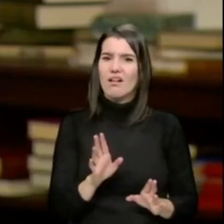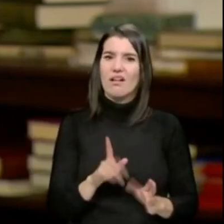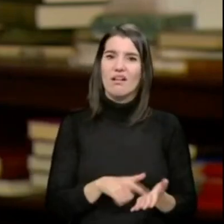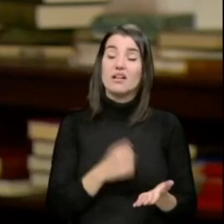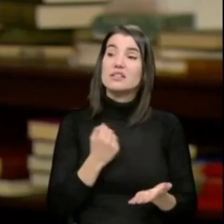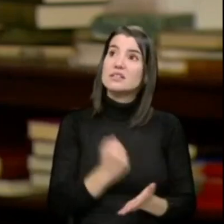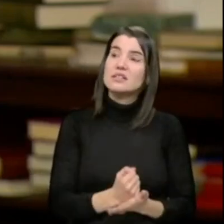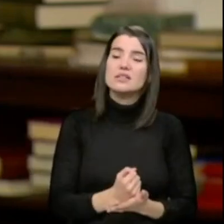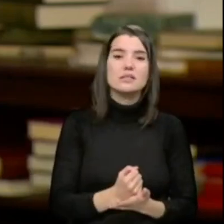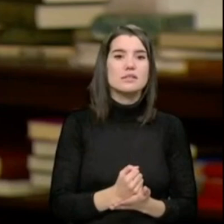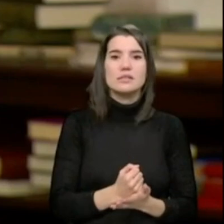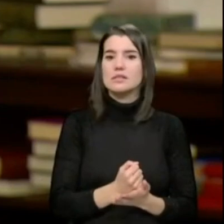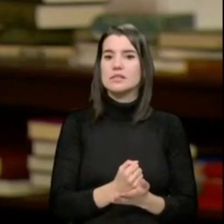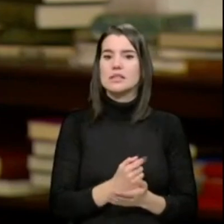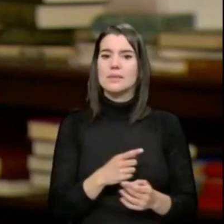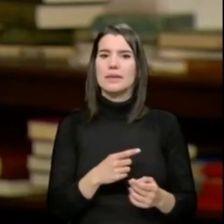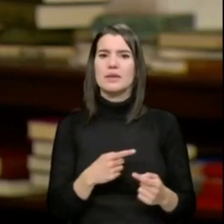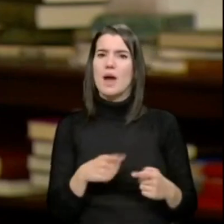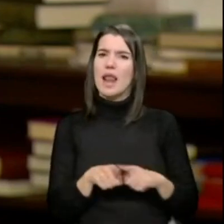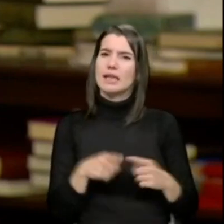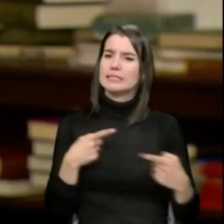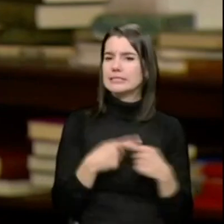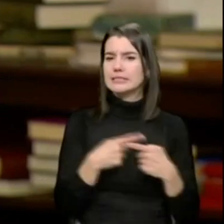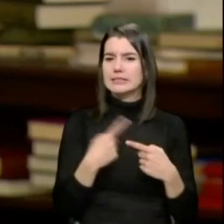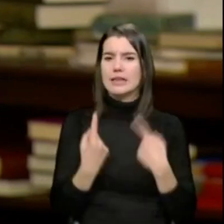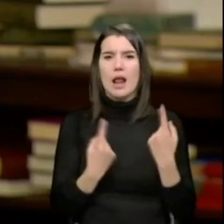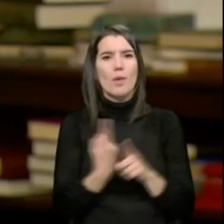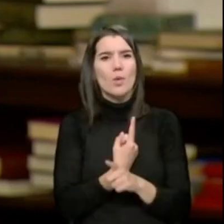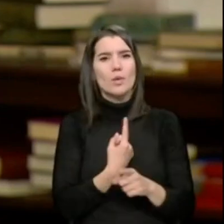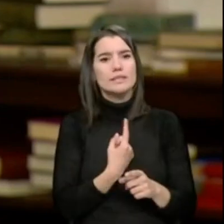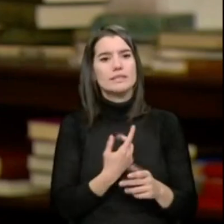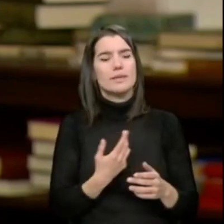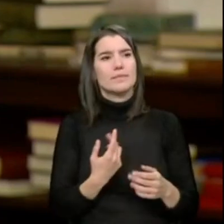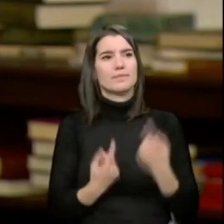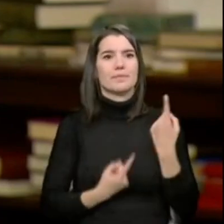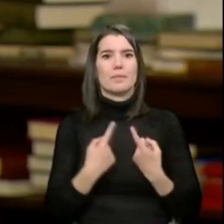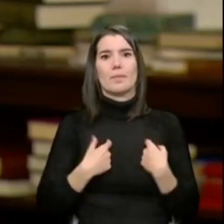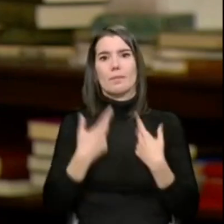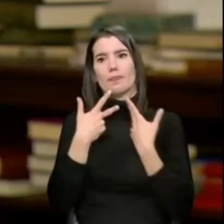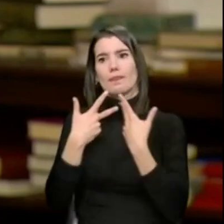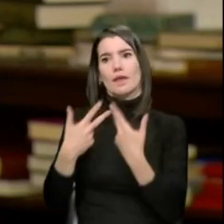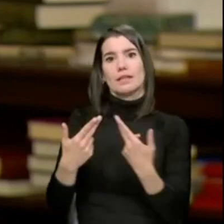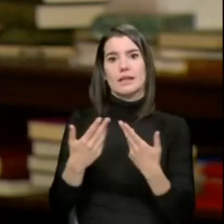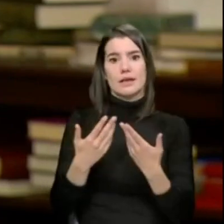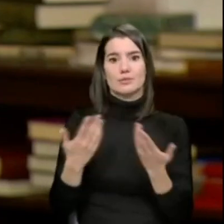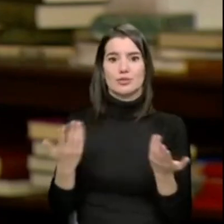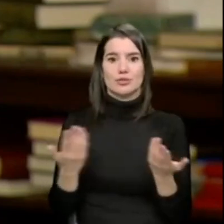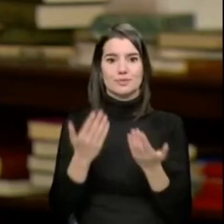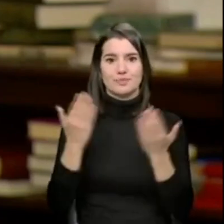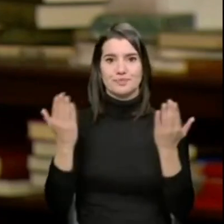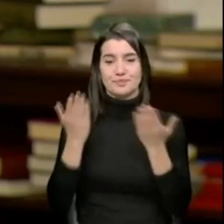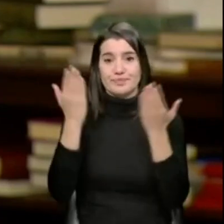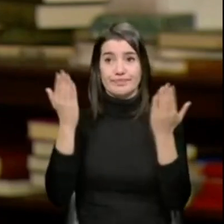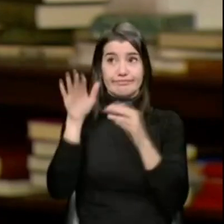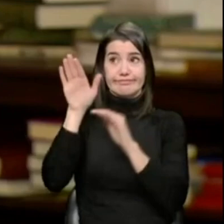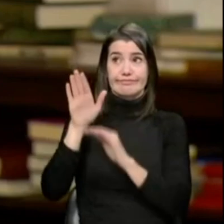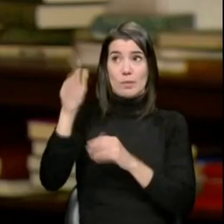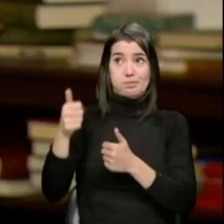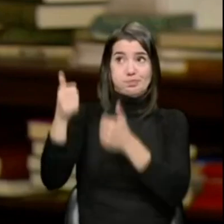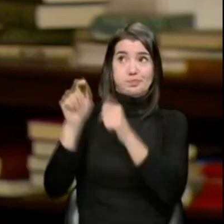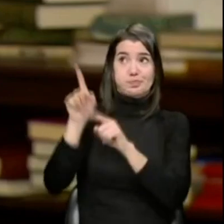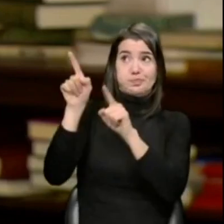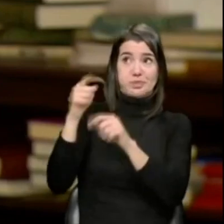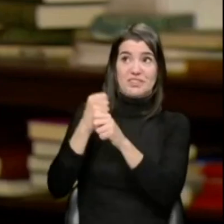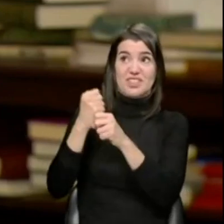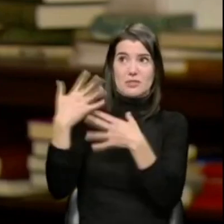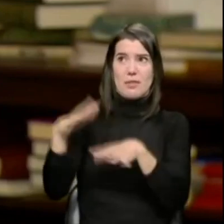uma desavença qualquer. Nós muitas vezes criticamos os que estão lá em cima das barbaridades que fazem, mas às vezes há